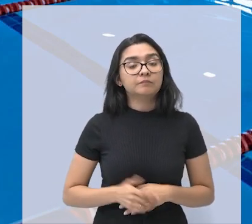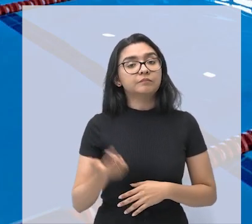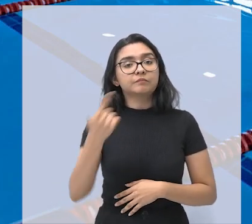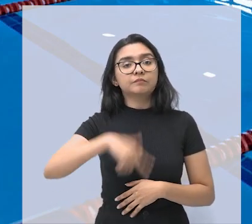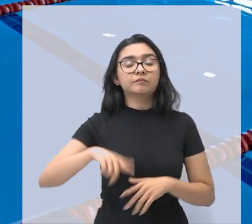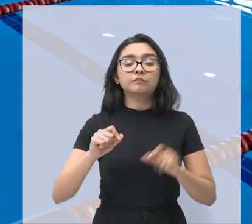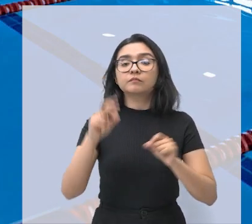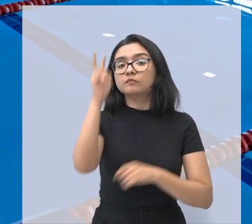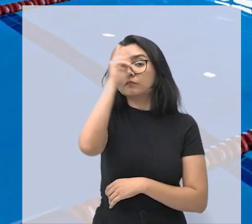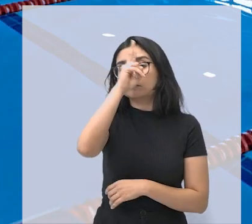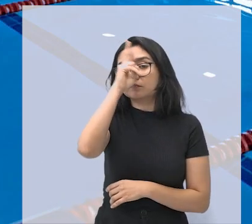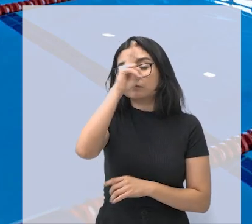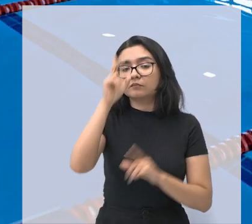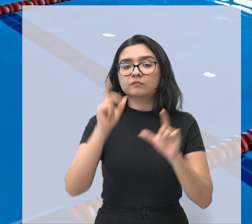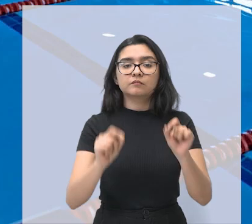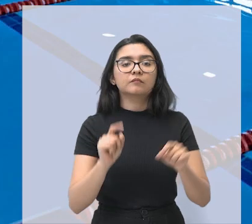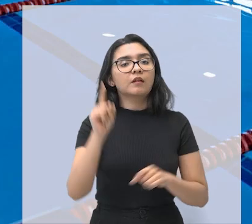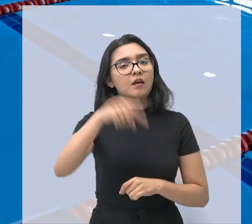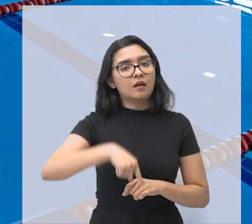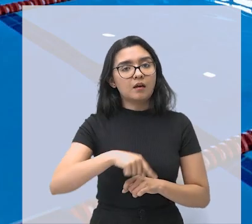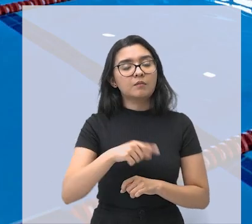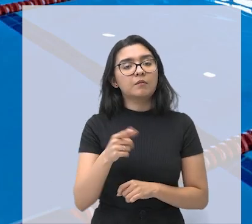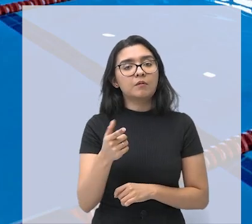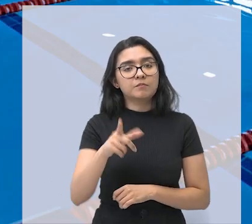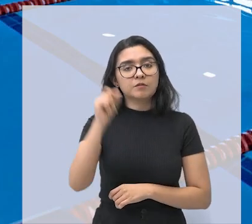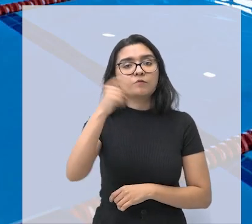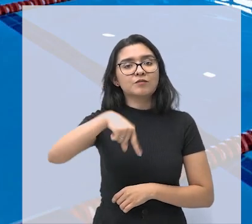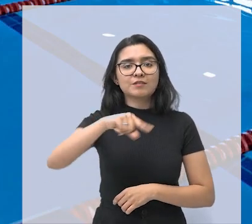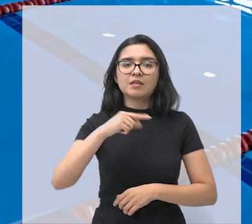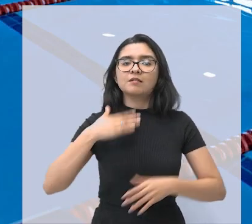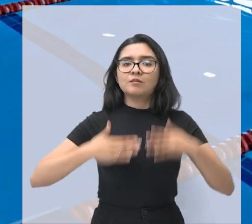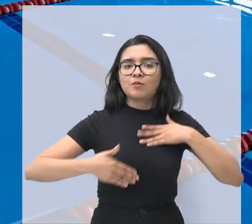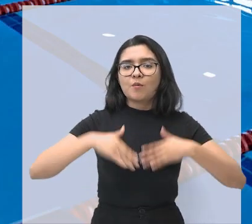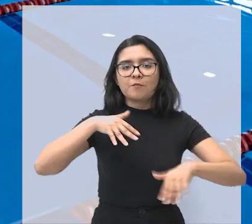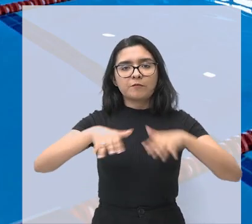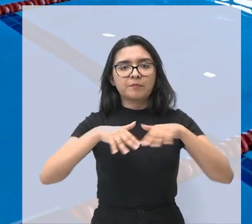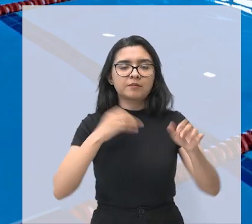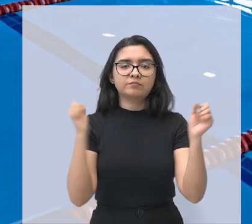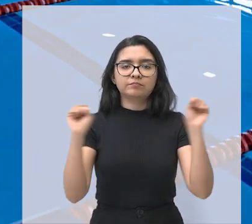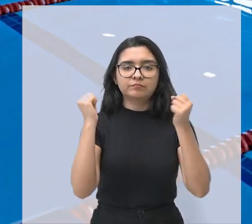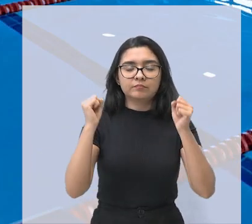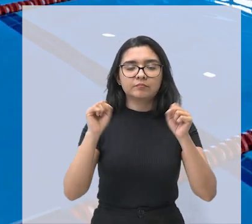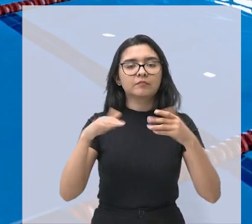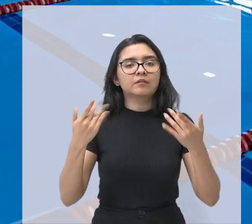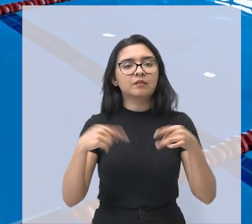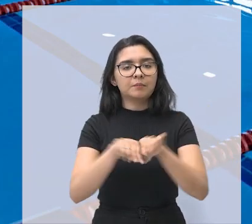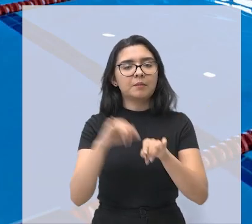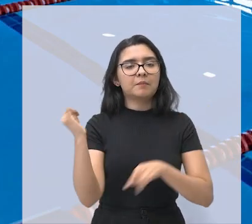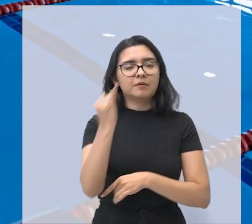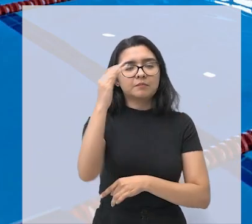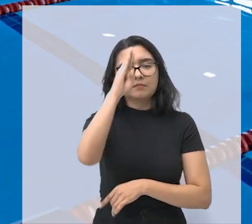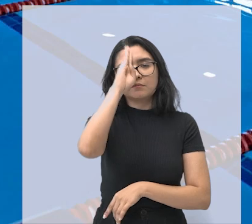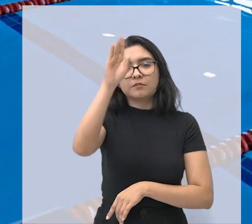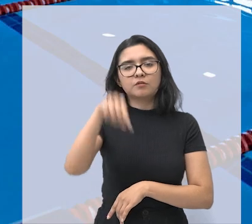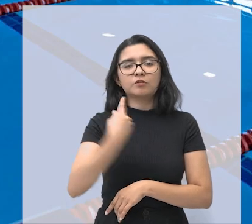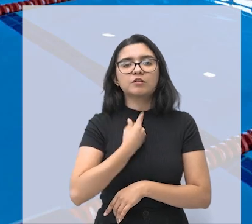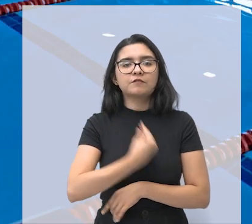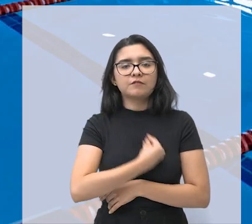uma vez, lembrem-se, é uma forma de vocês se exercitarem. E é importante, principalmente para